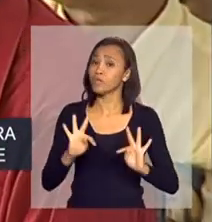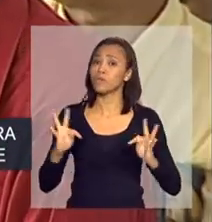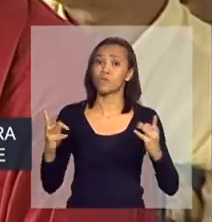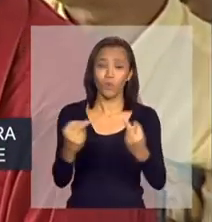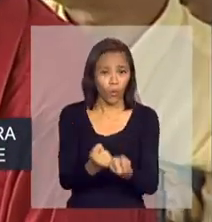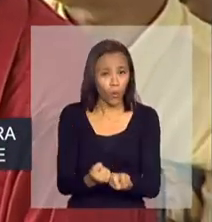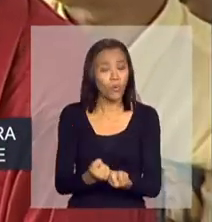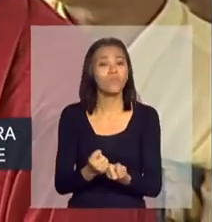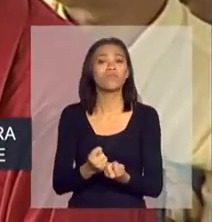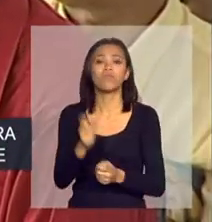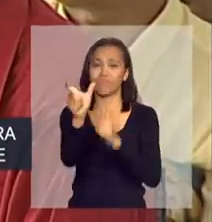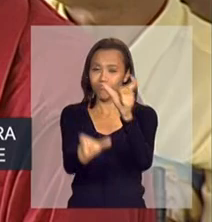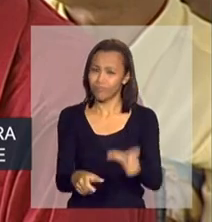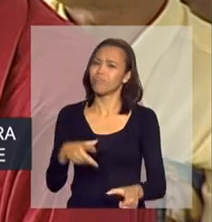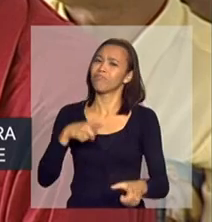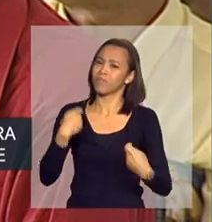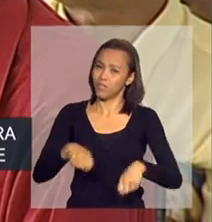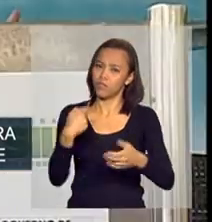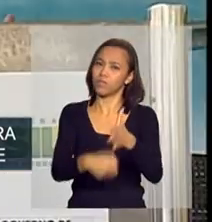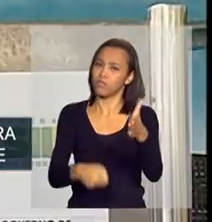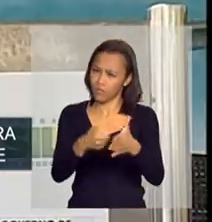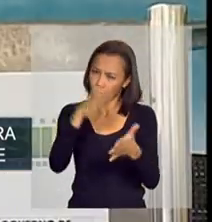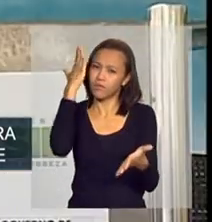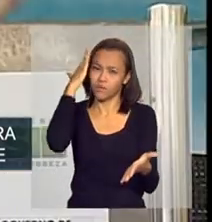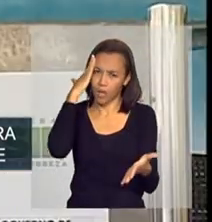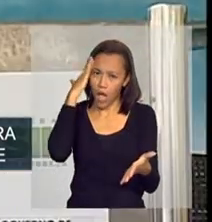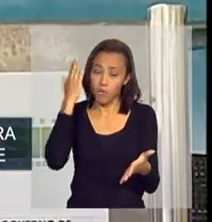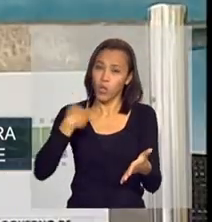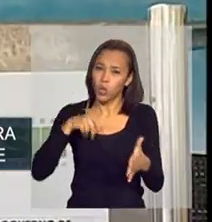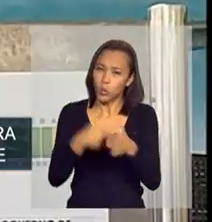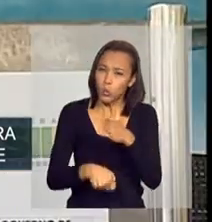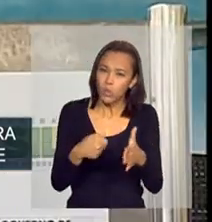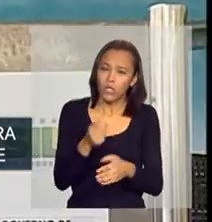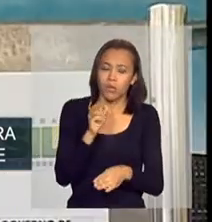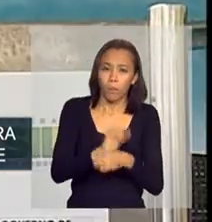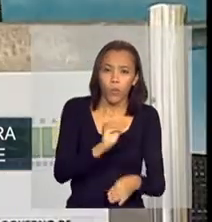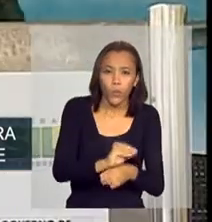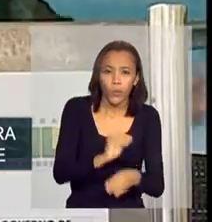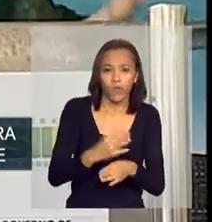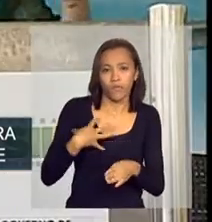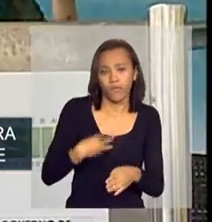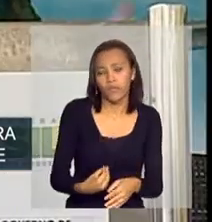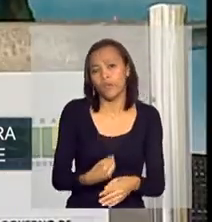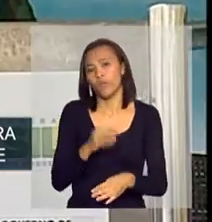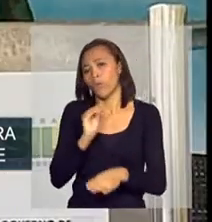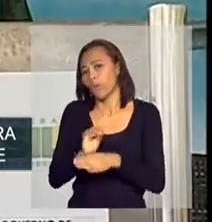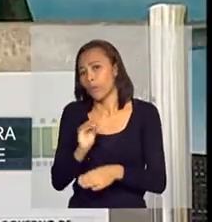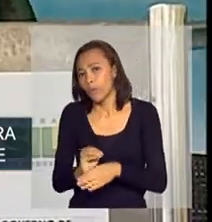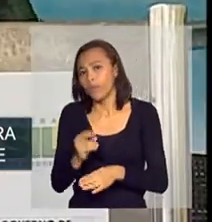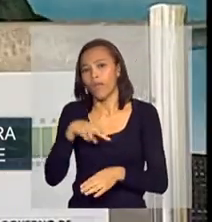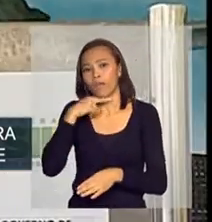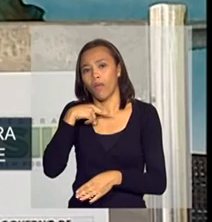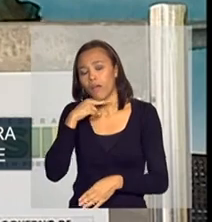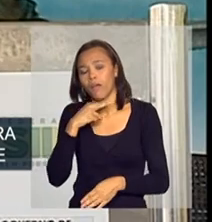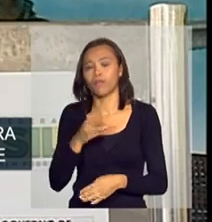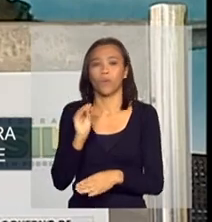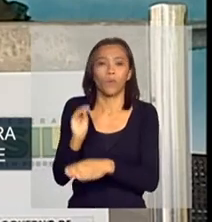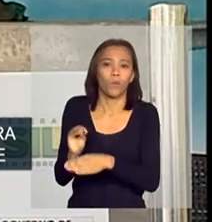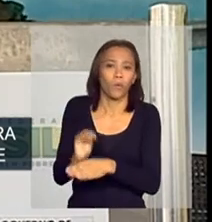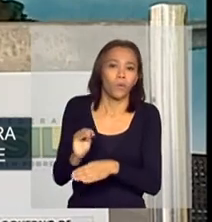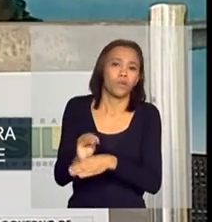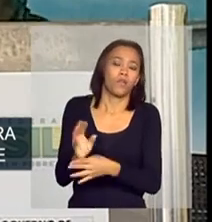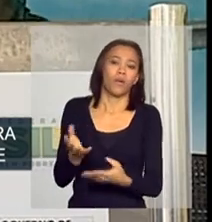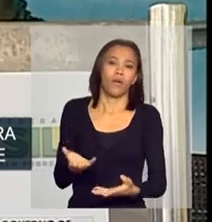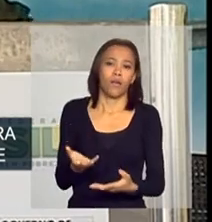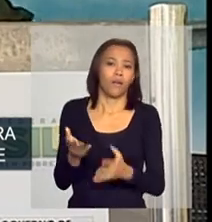mundo tem de lutar e sabe disso. A gente luta para criar filho, a gente luta para criar neto, a gente luta para